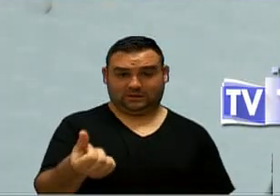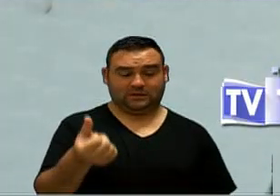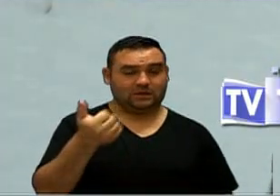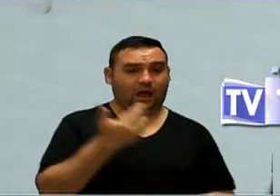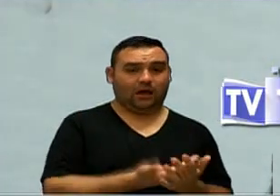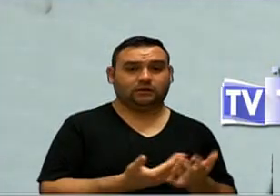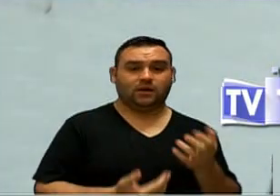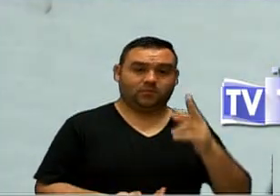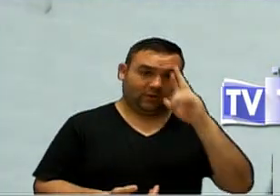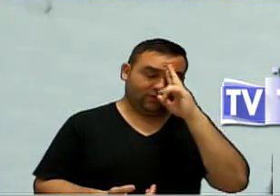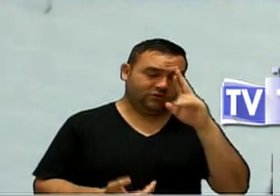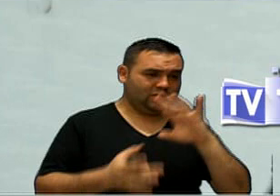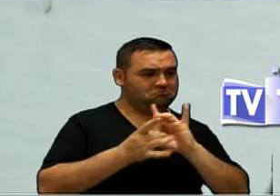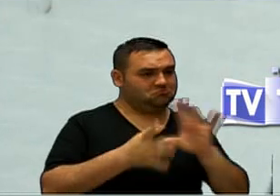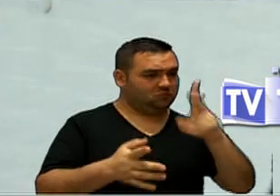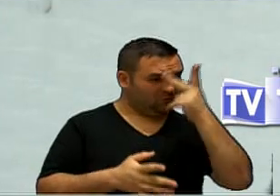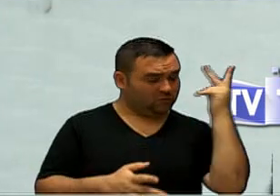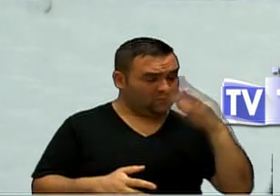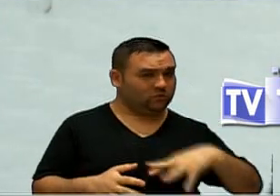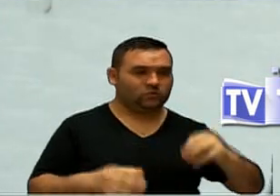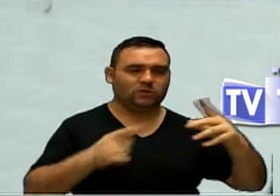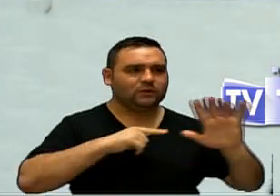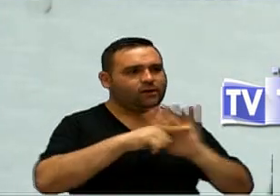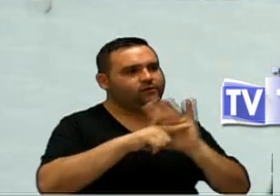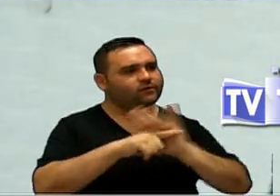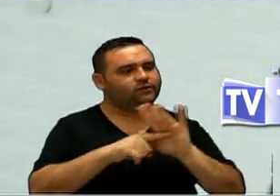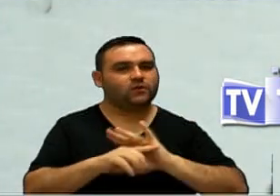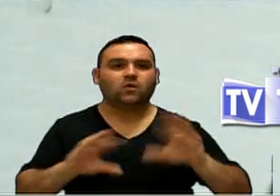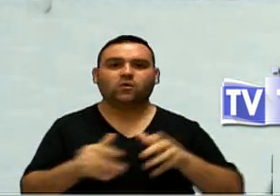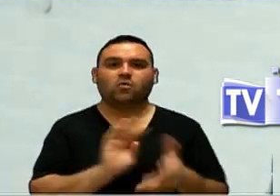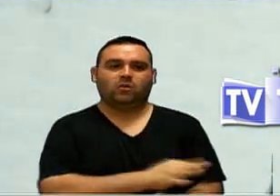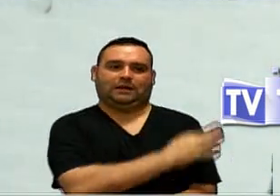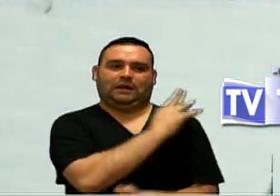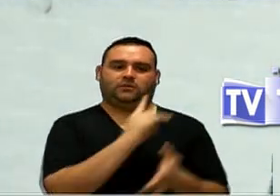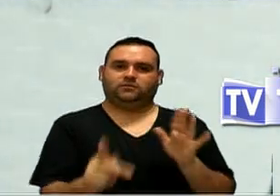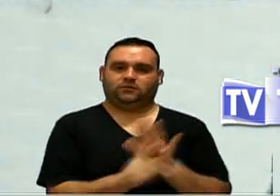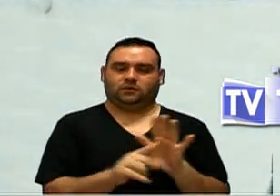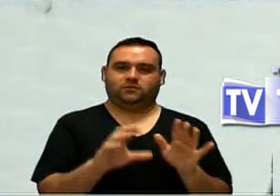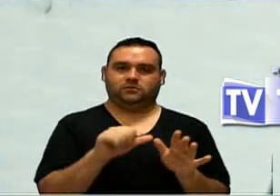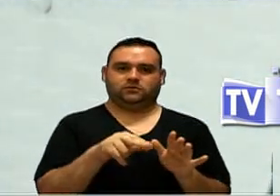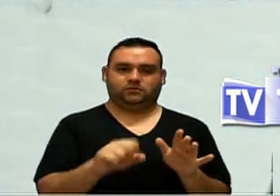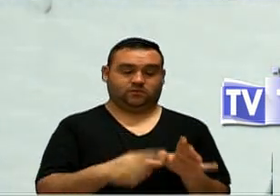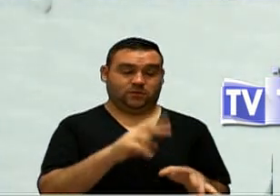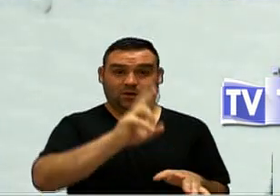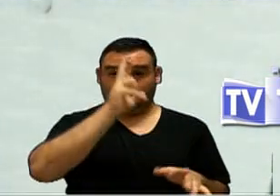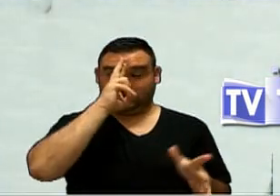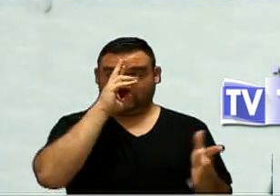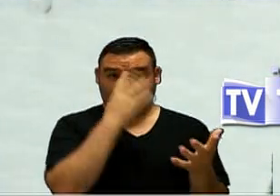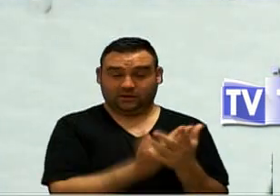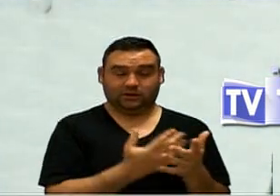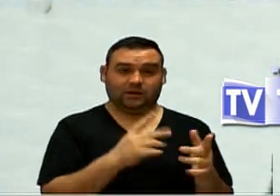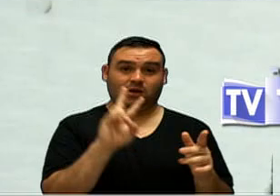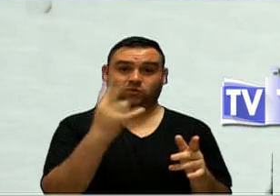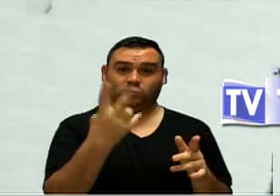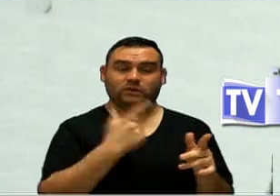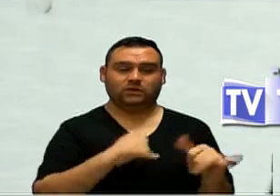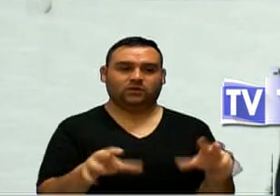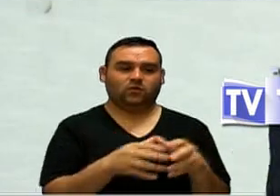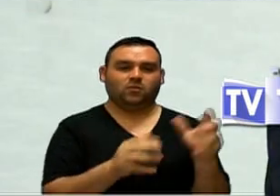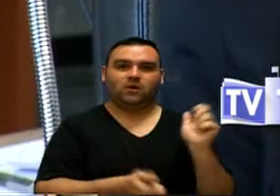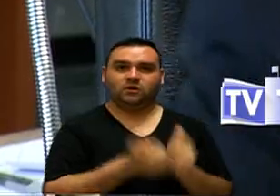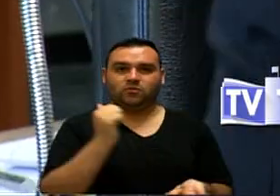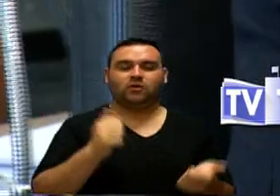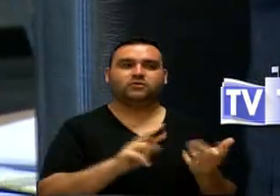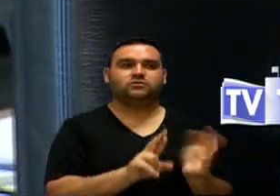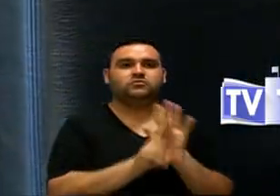a meio-dia, aberto à população, com avaliação física, com técnicos de esporte da SEMES, fecha da meio-dia às 14 para as equipes de esporte